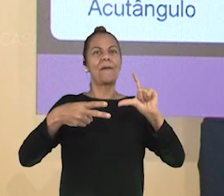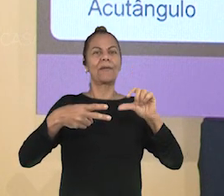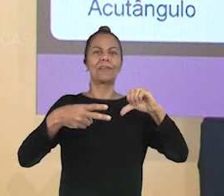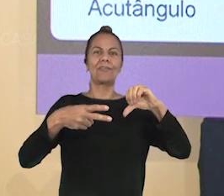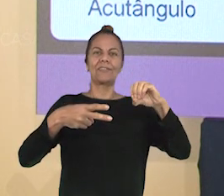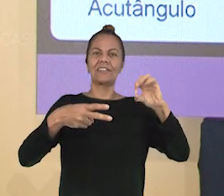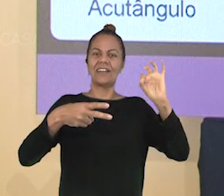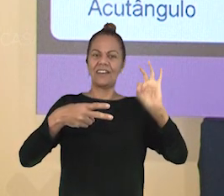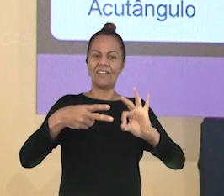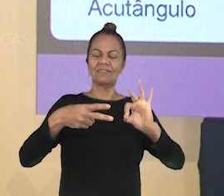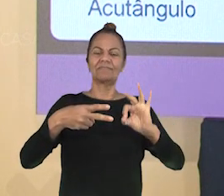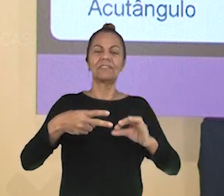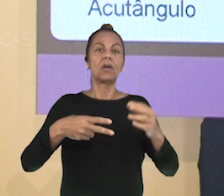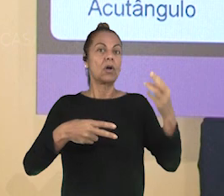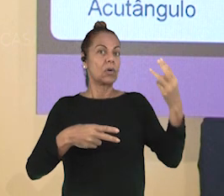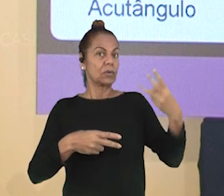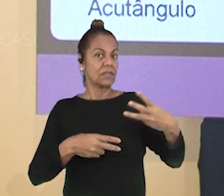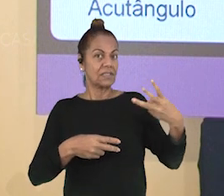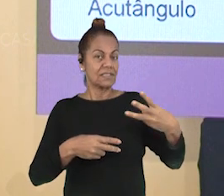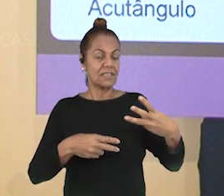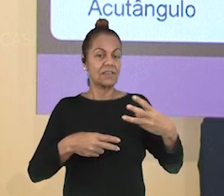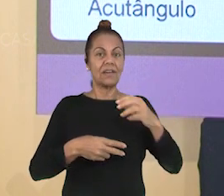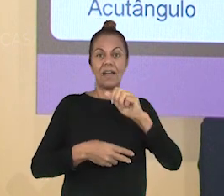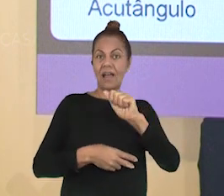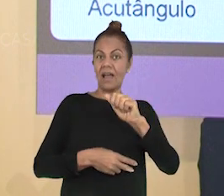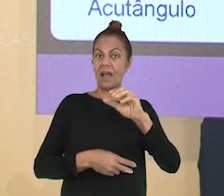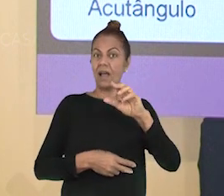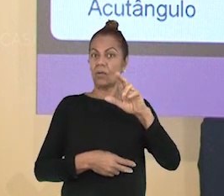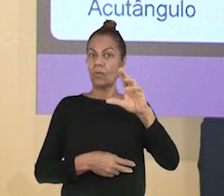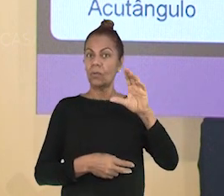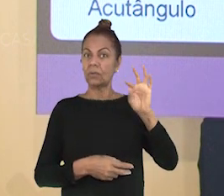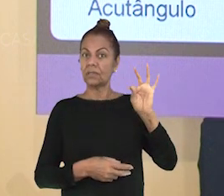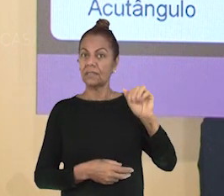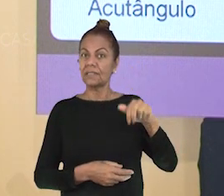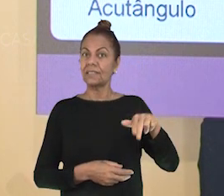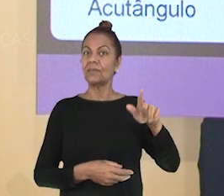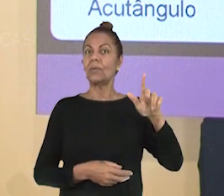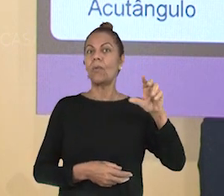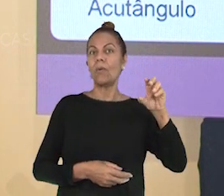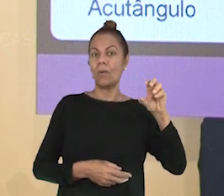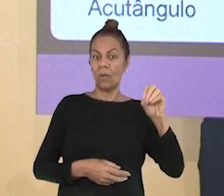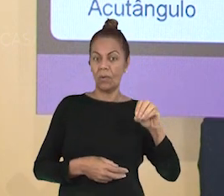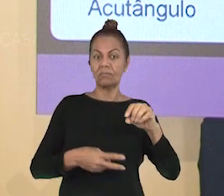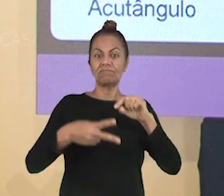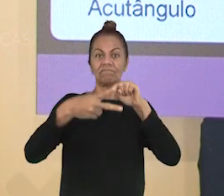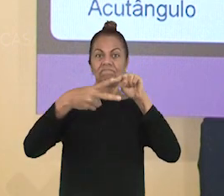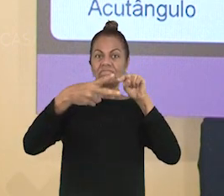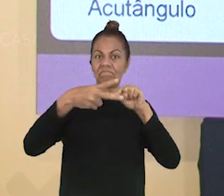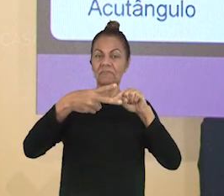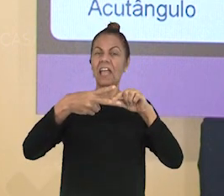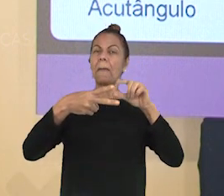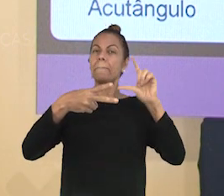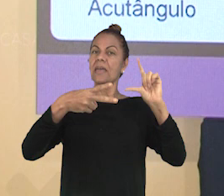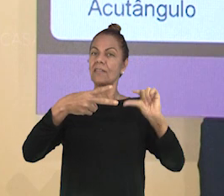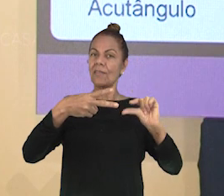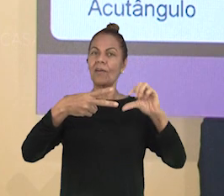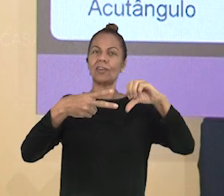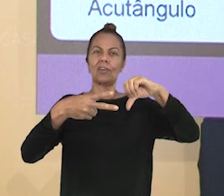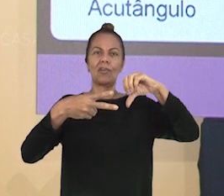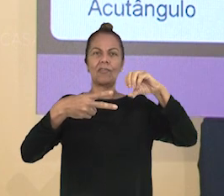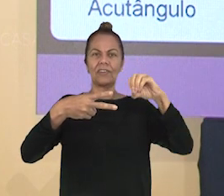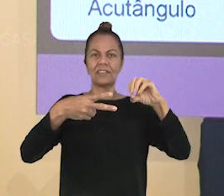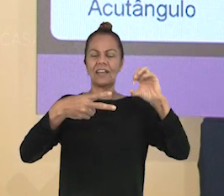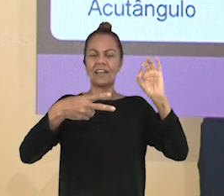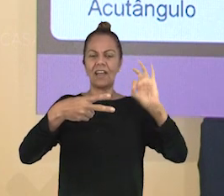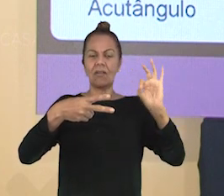que 90. O terceiro é um triângulo acutângulo, já que todos os seus ângulos são menores que